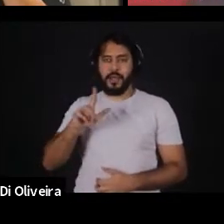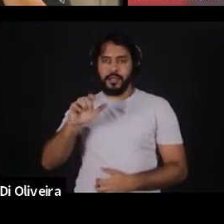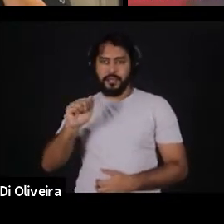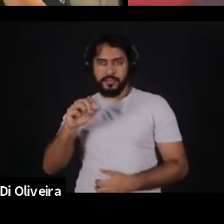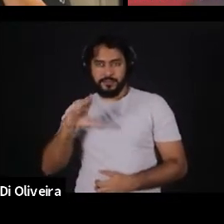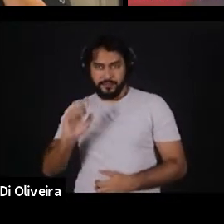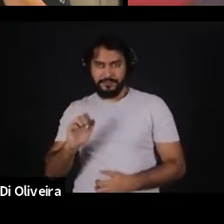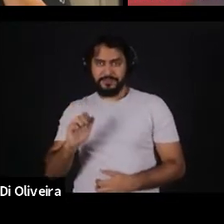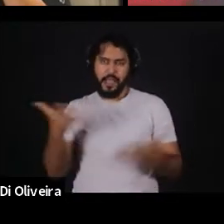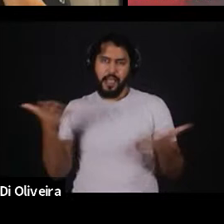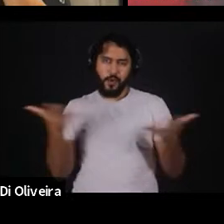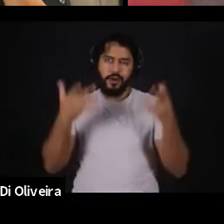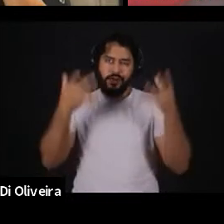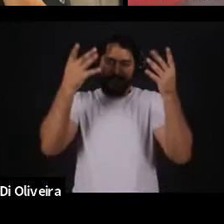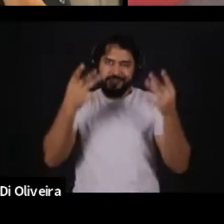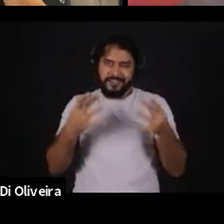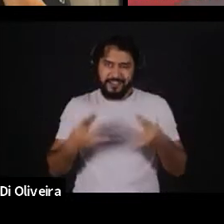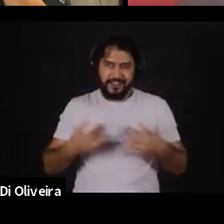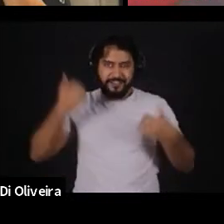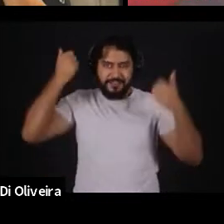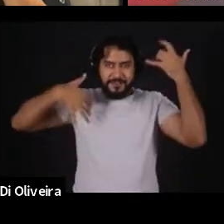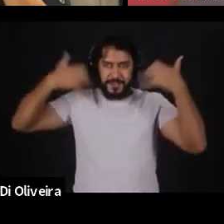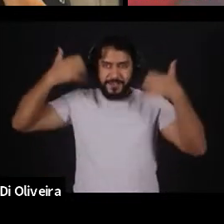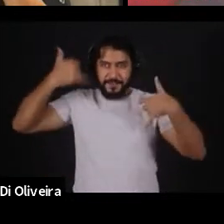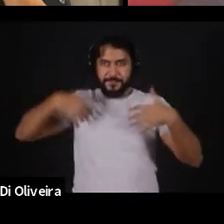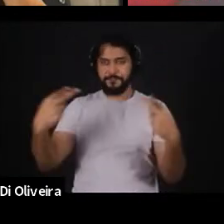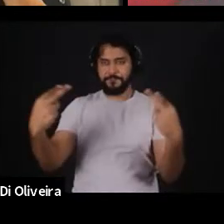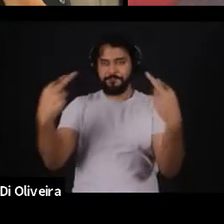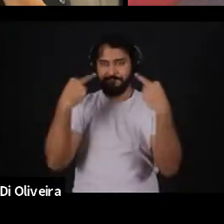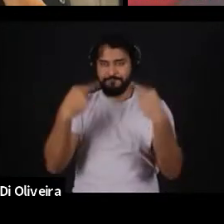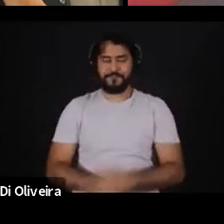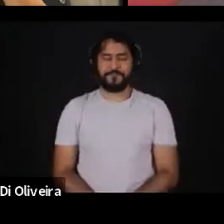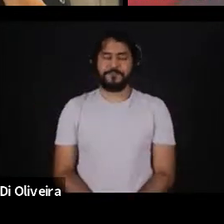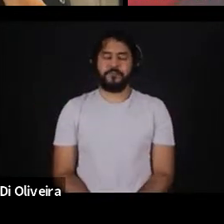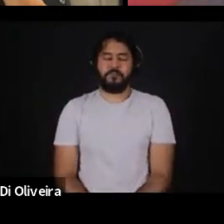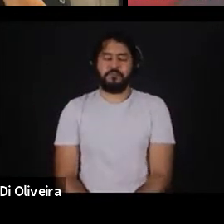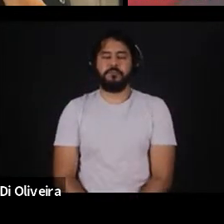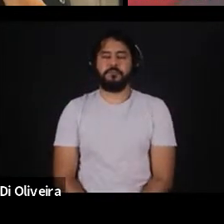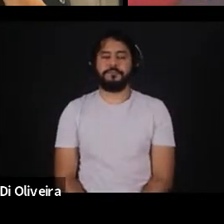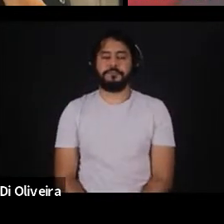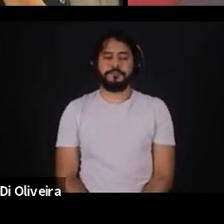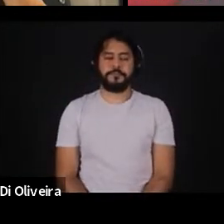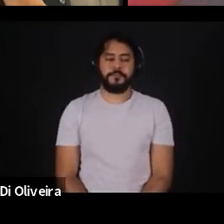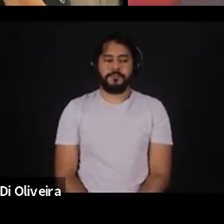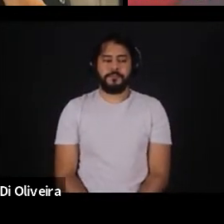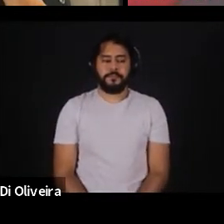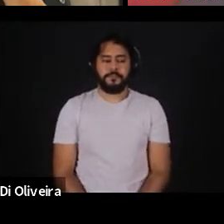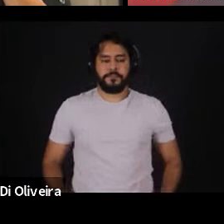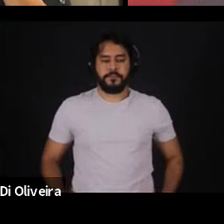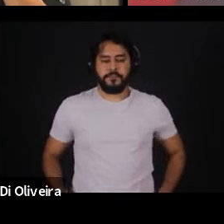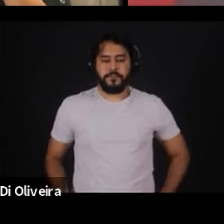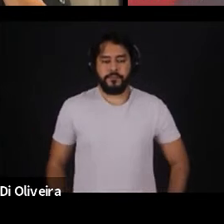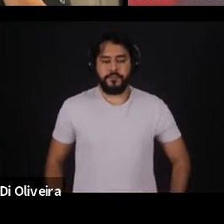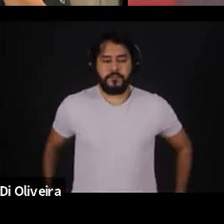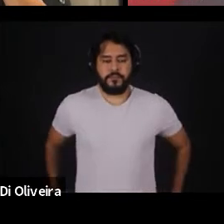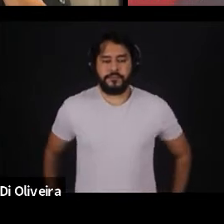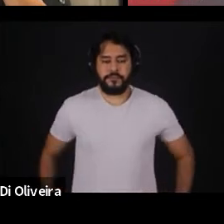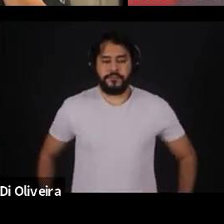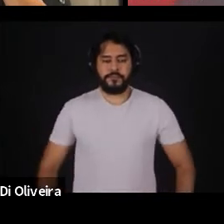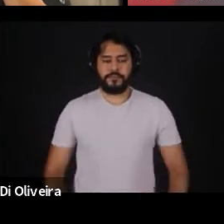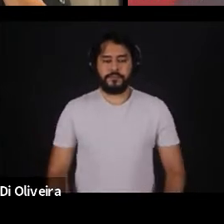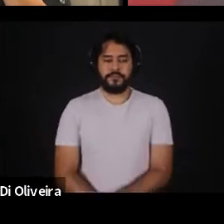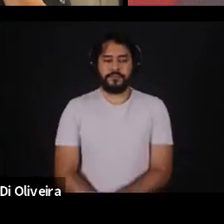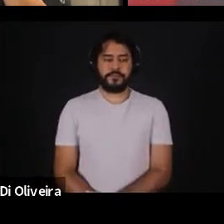preta, careca, estou de luz azul com os cordões e fone de